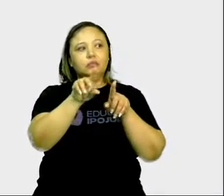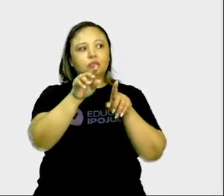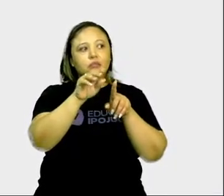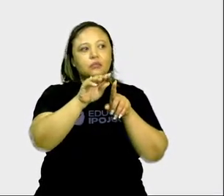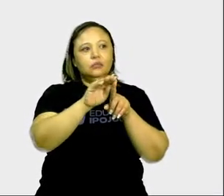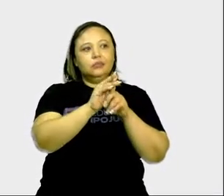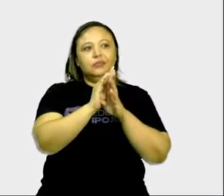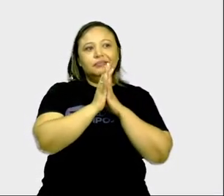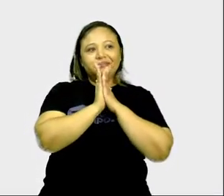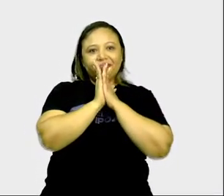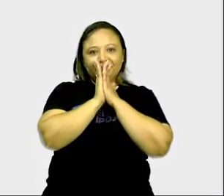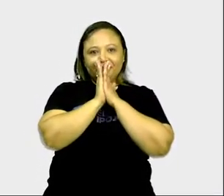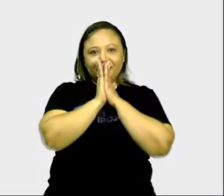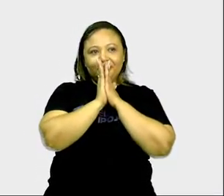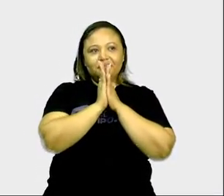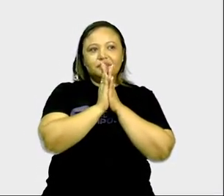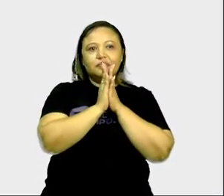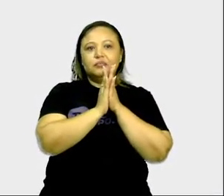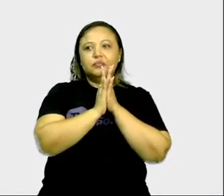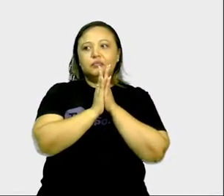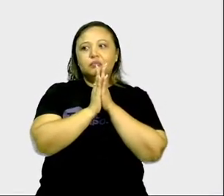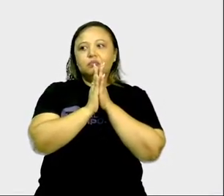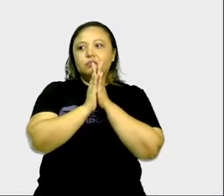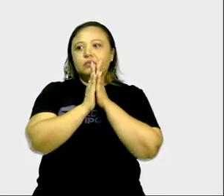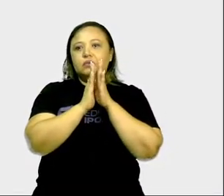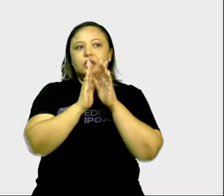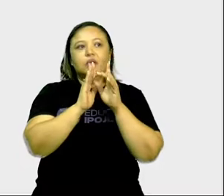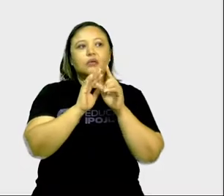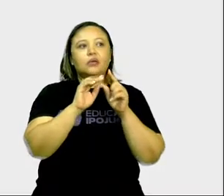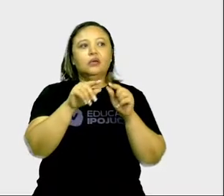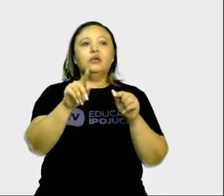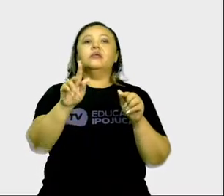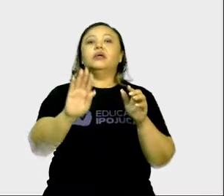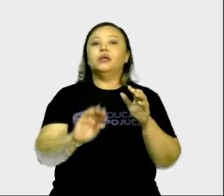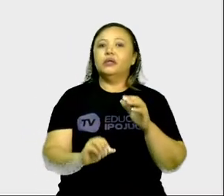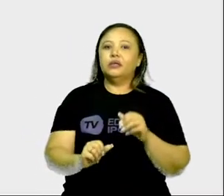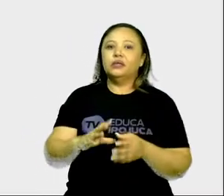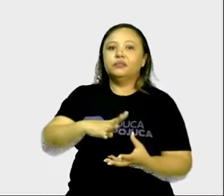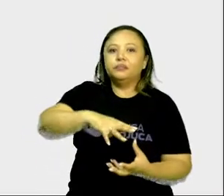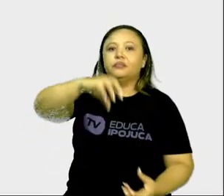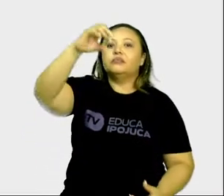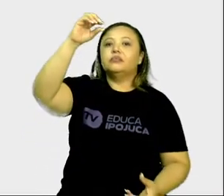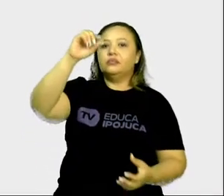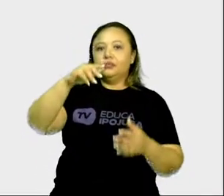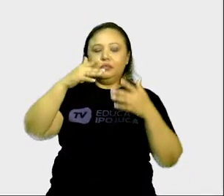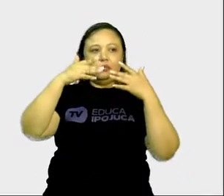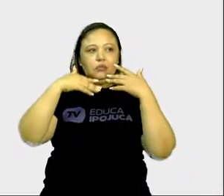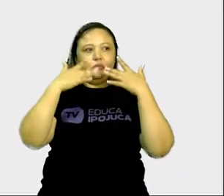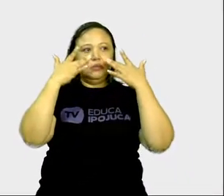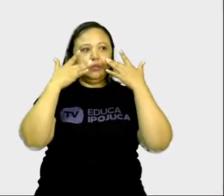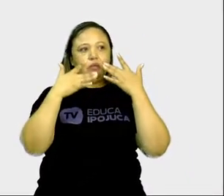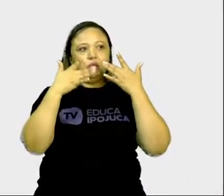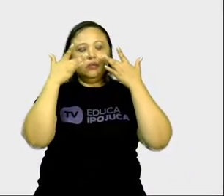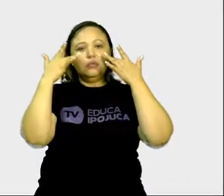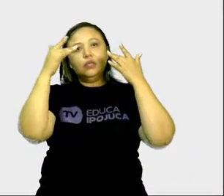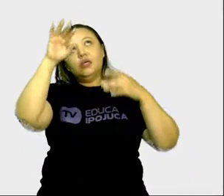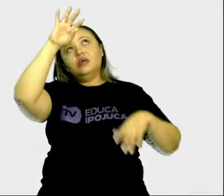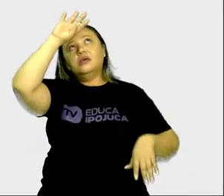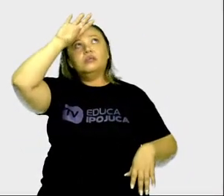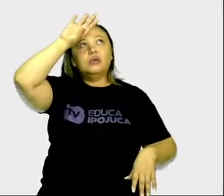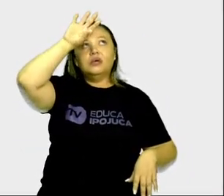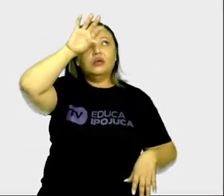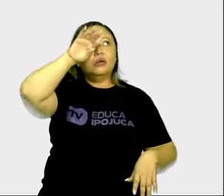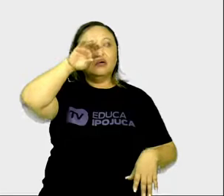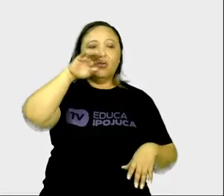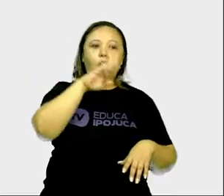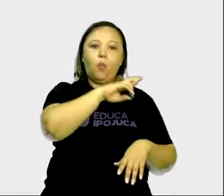para o quê mesmo? Influenciou muito para que surgisse o drama. Né? Eu não, viu? É aqui. O